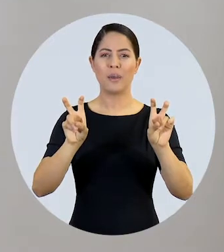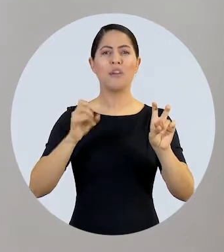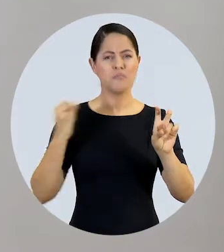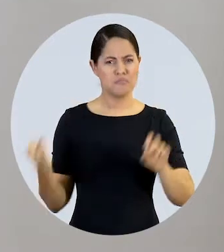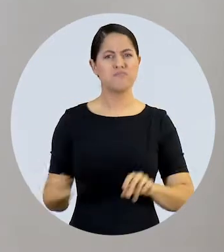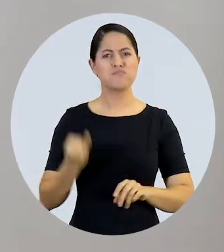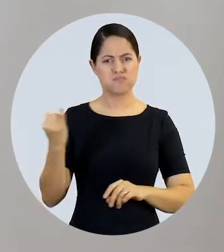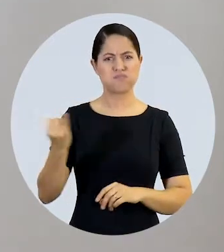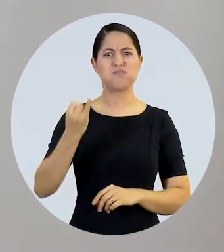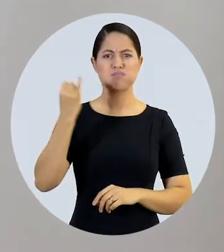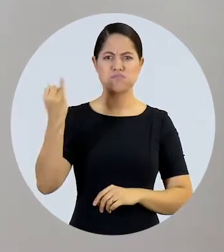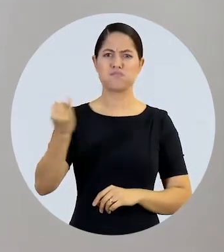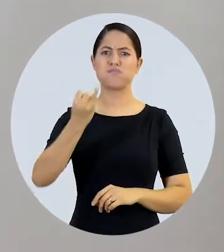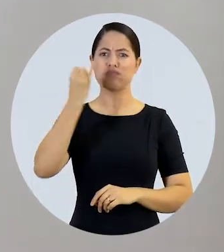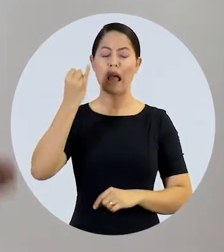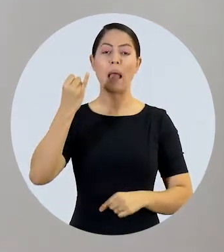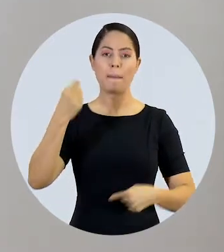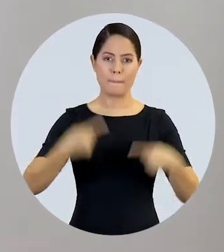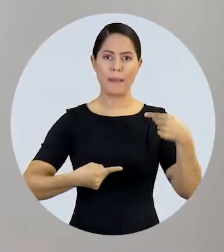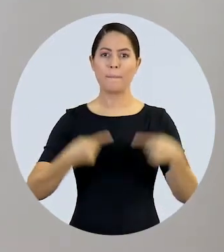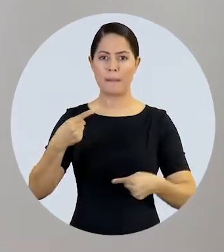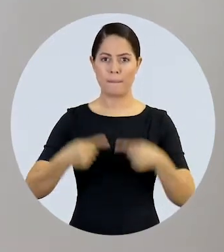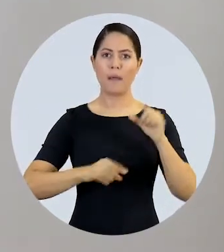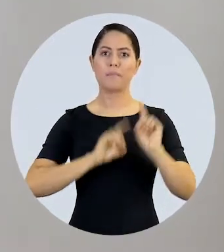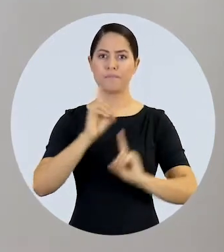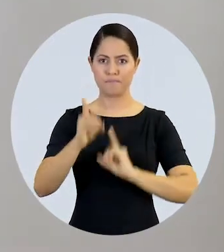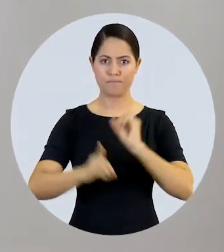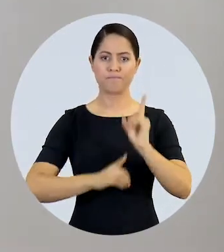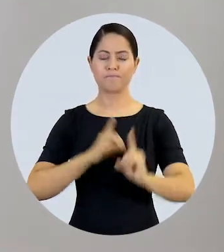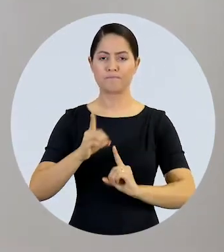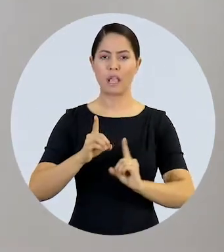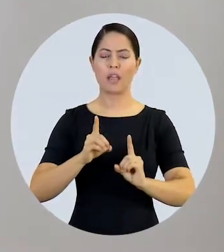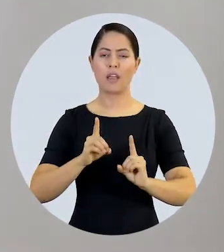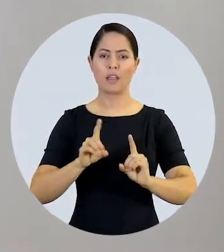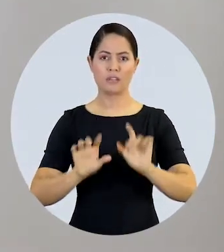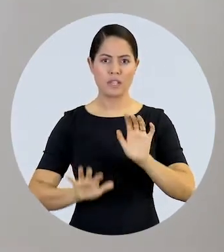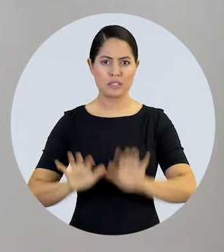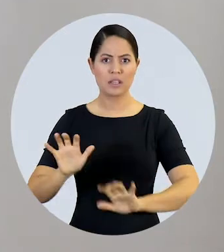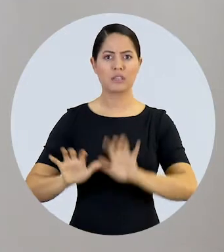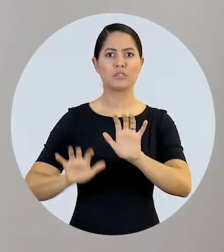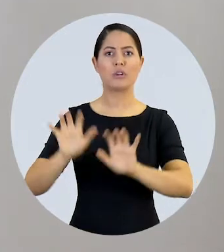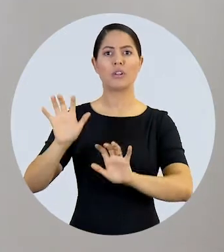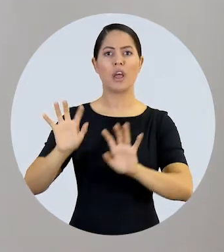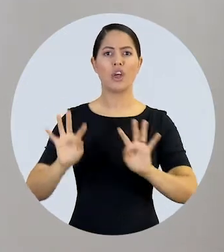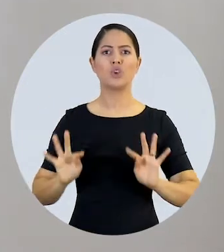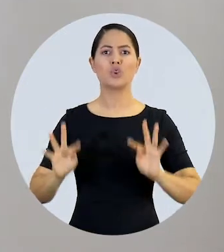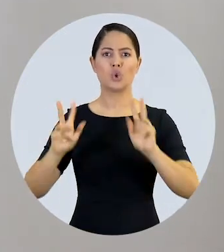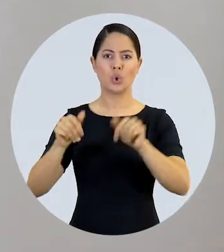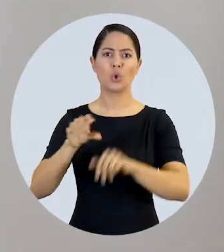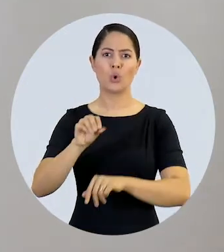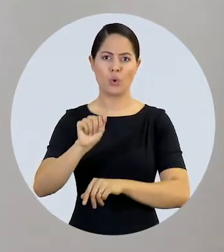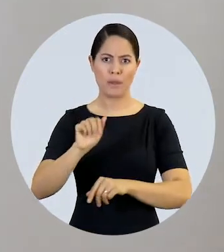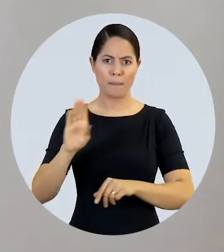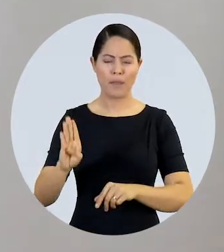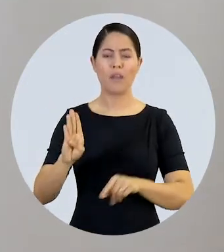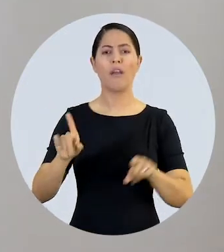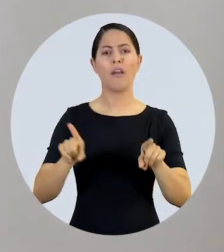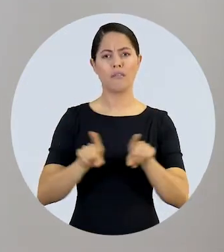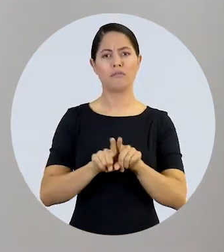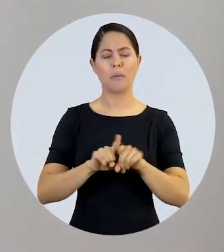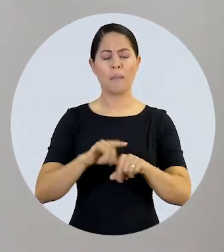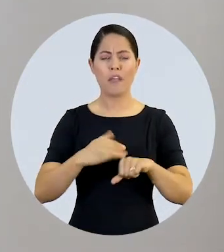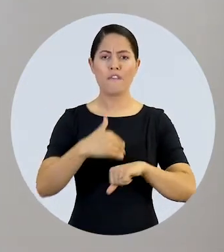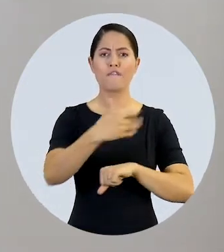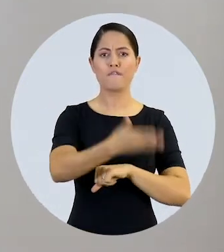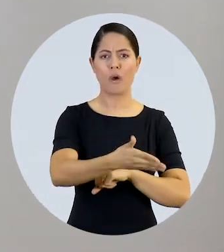tema importante para o debate, não só nas seccionais de toda a ordem dos advogados, mas